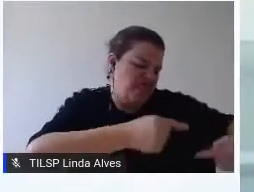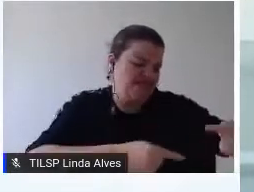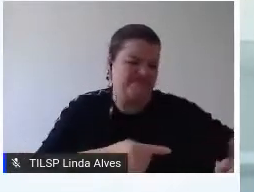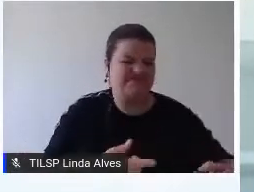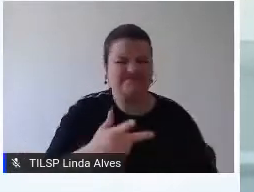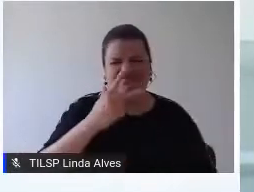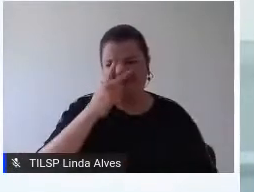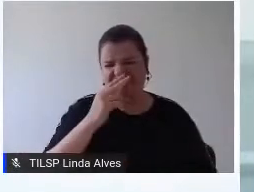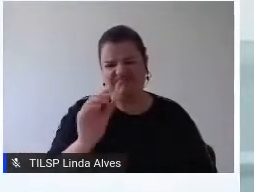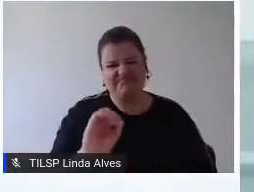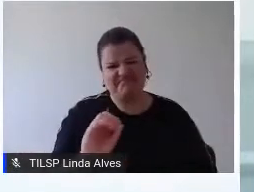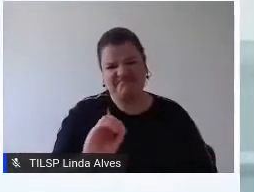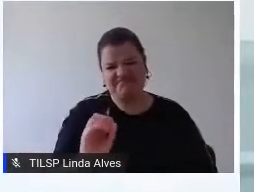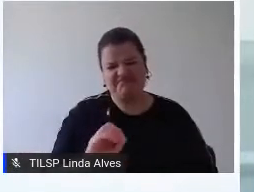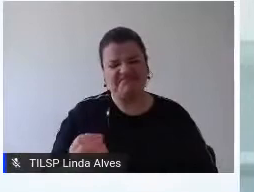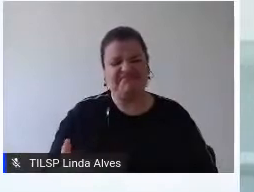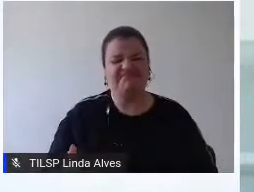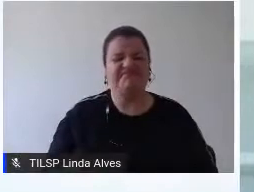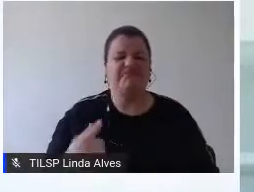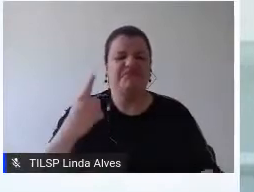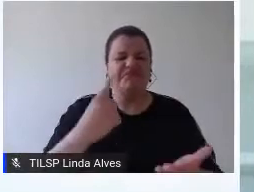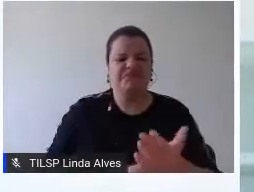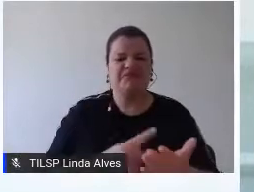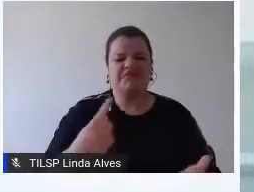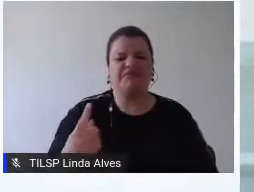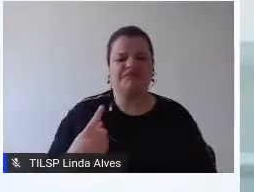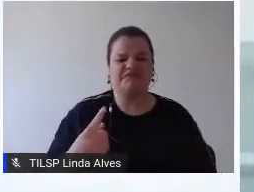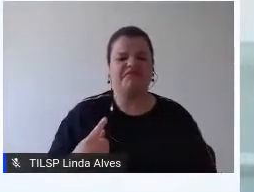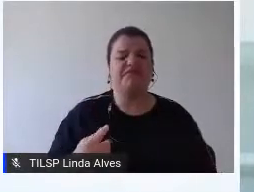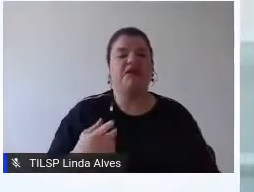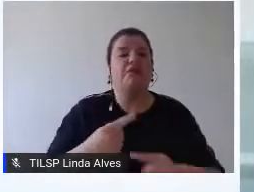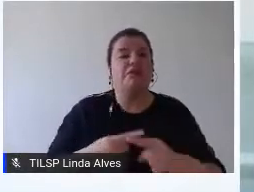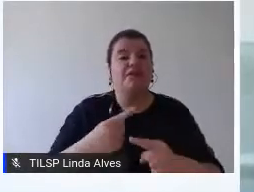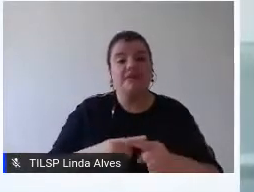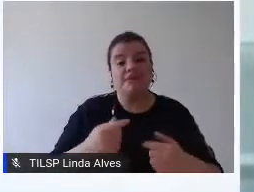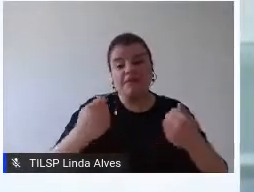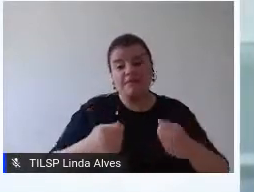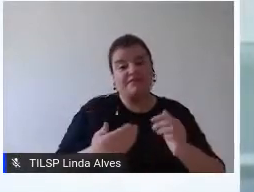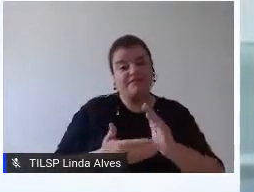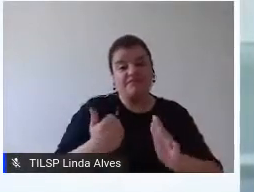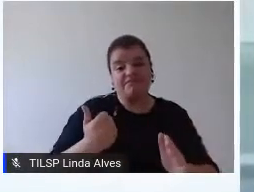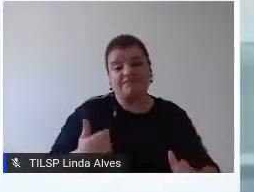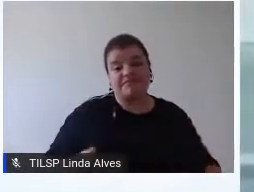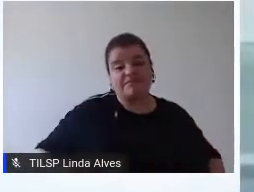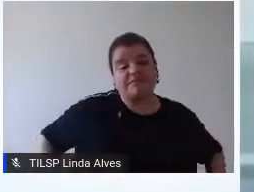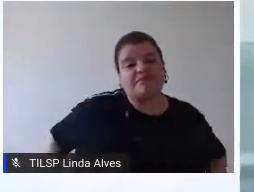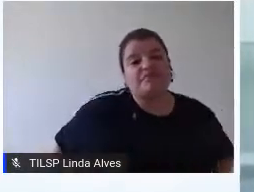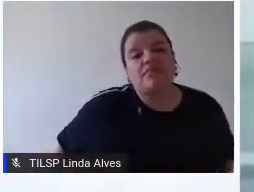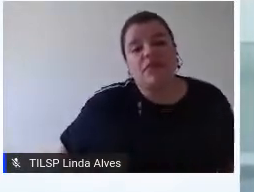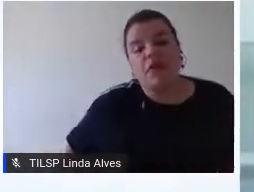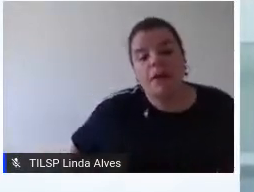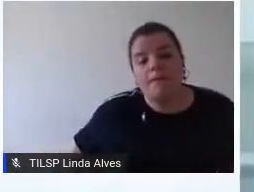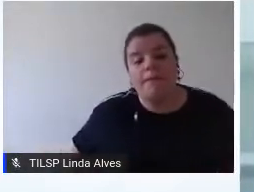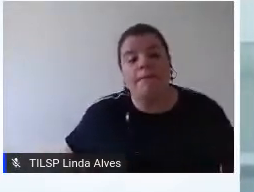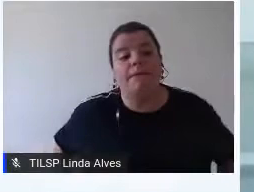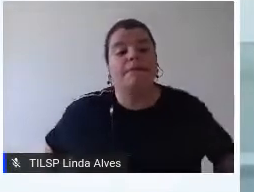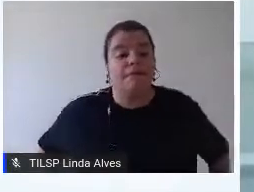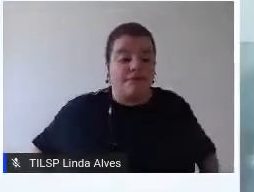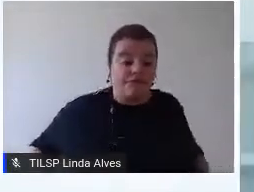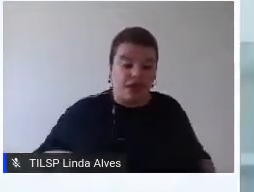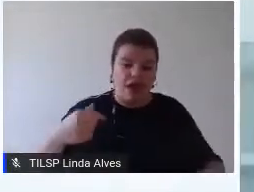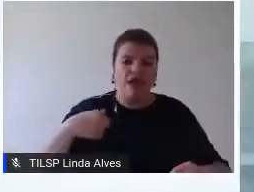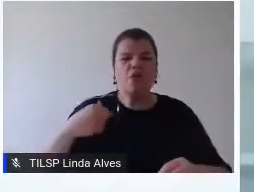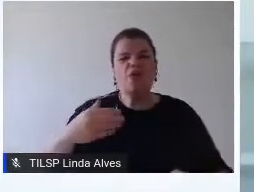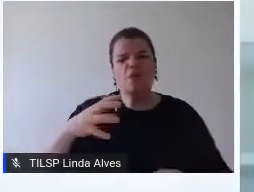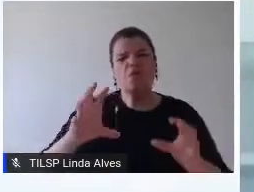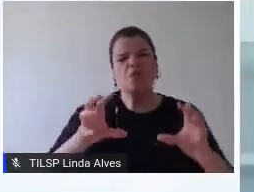que possa comprometer, pelo imperativo da realidade, né? Alguém já, um desses grupos aqui que eu participo, já, olha,